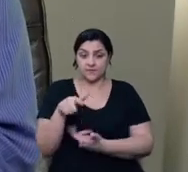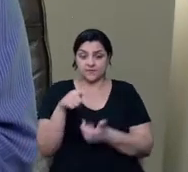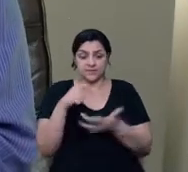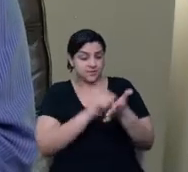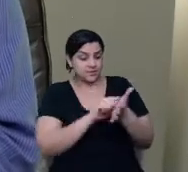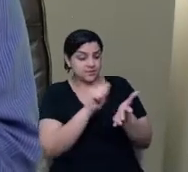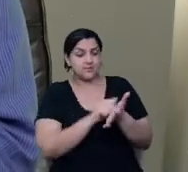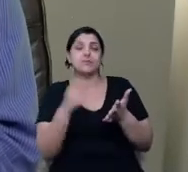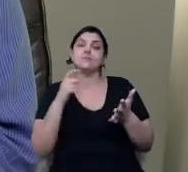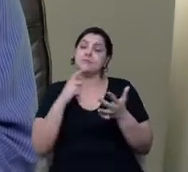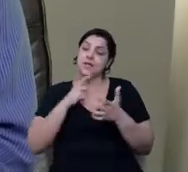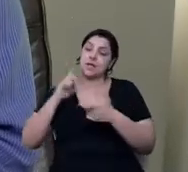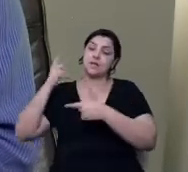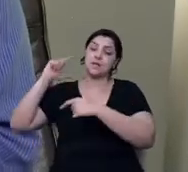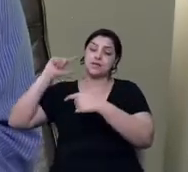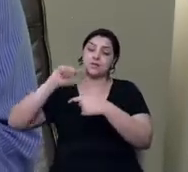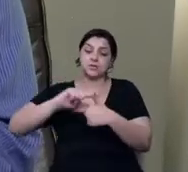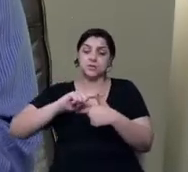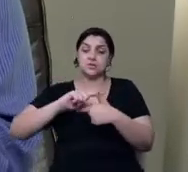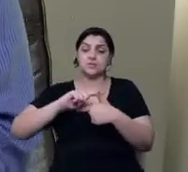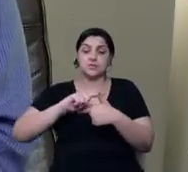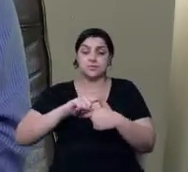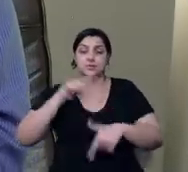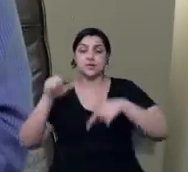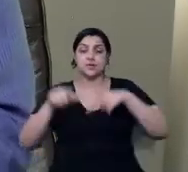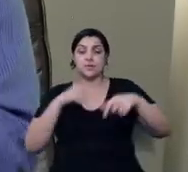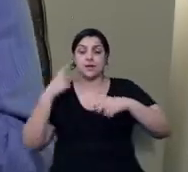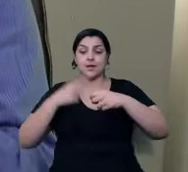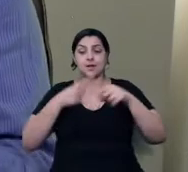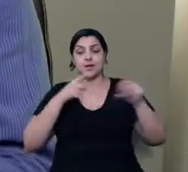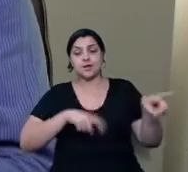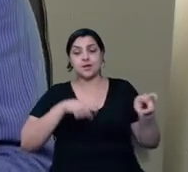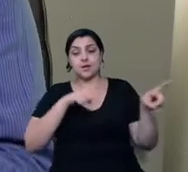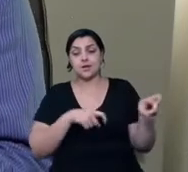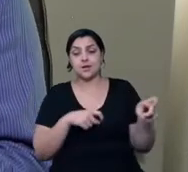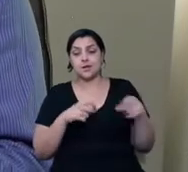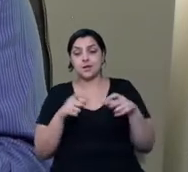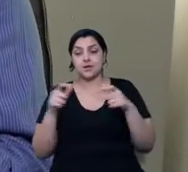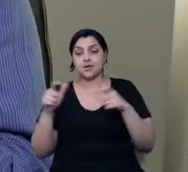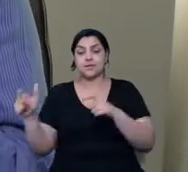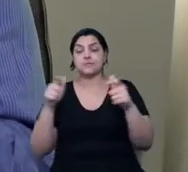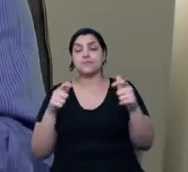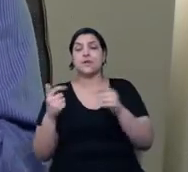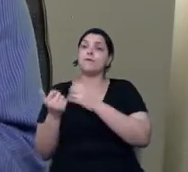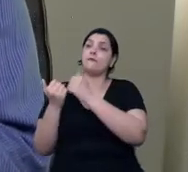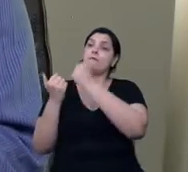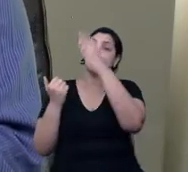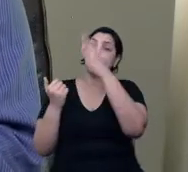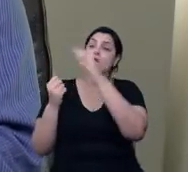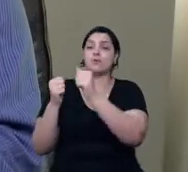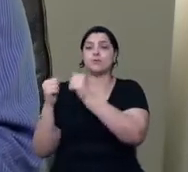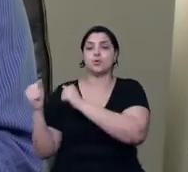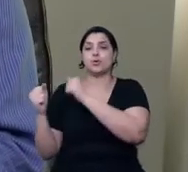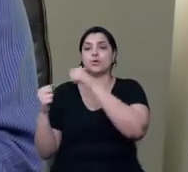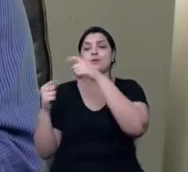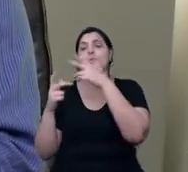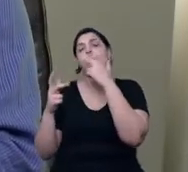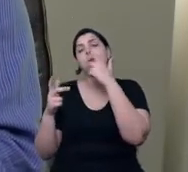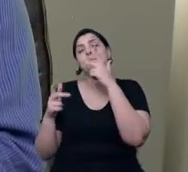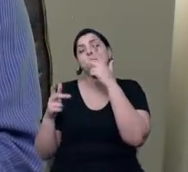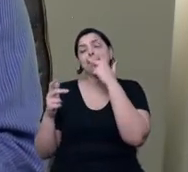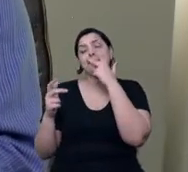tradição de trabalhar o sertão como sendo aquele espaço que está fora do centro de poder. Então é mais ou menos a respeito